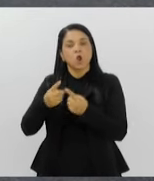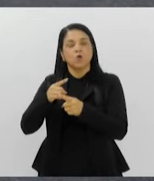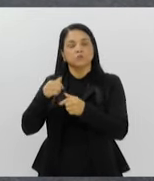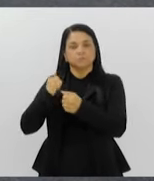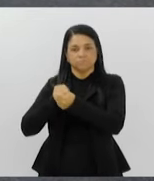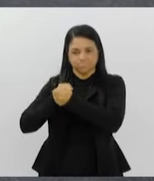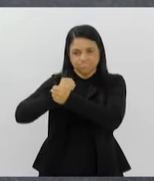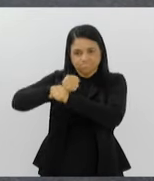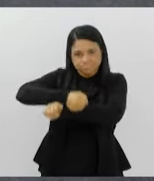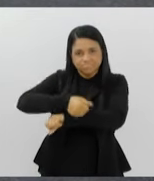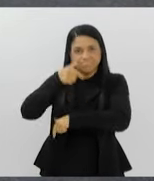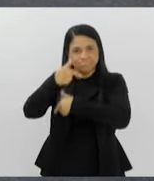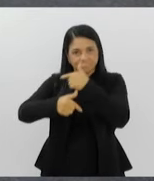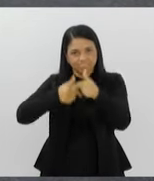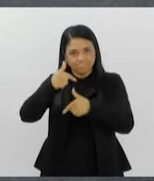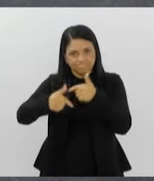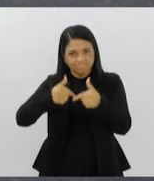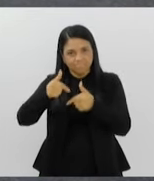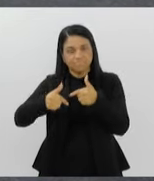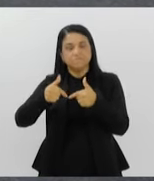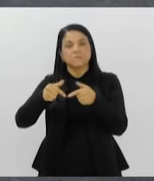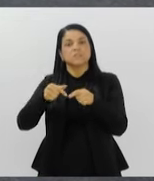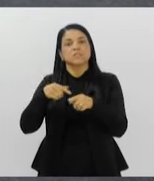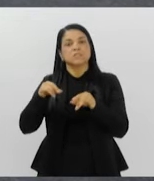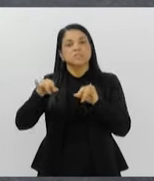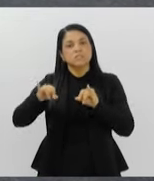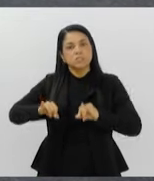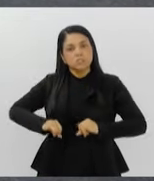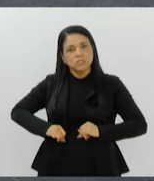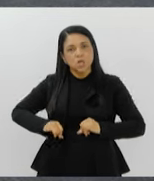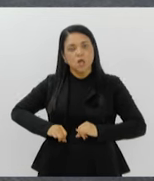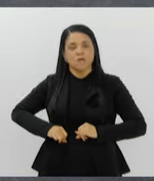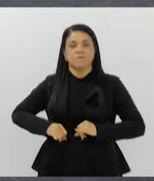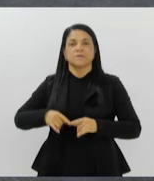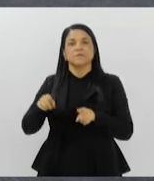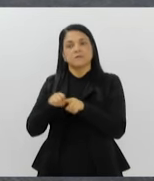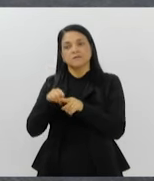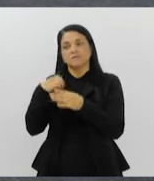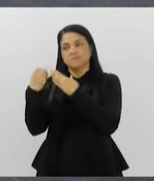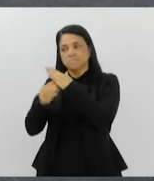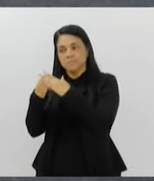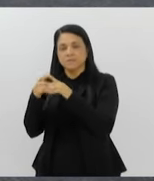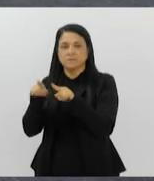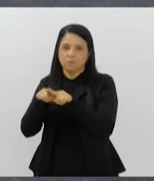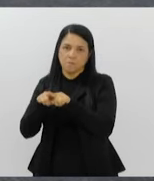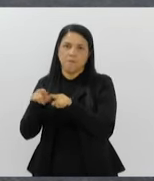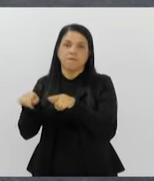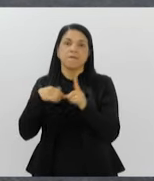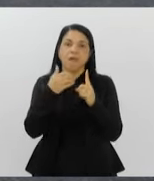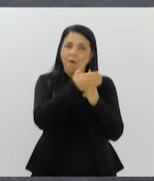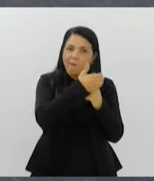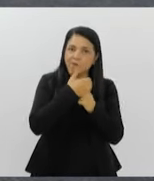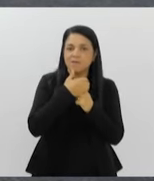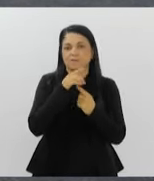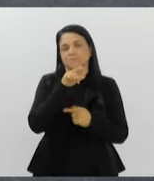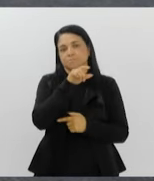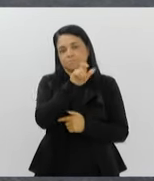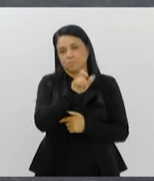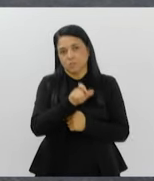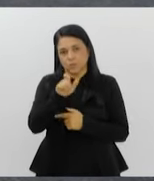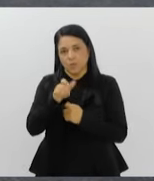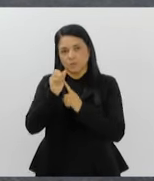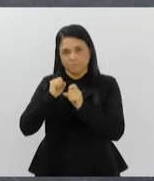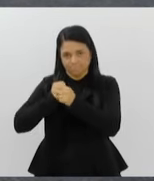aqueles que sofrem, que fazem o trabalho escravo e acolher as pessoas que são escravizadas. O nosso país tem